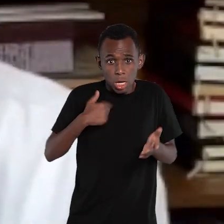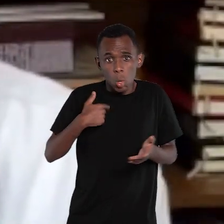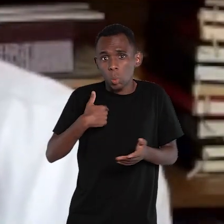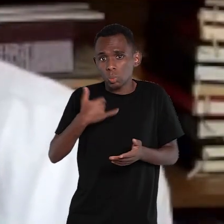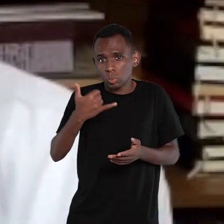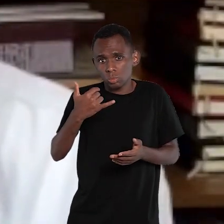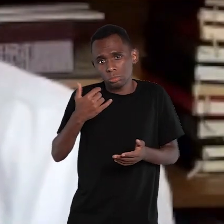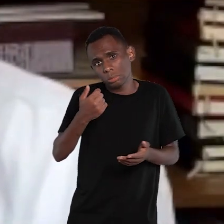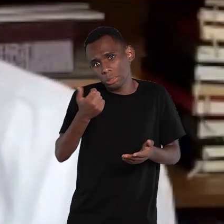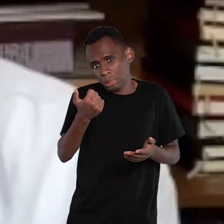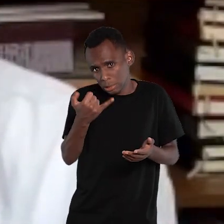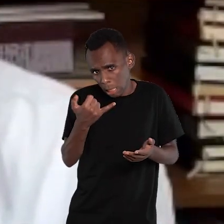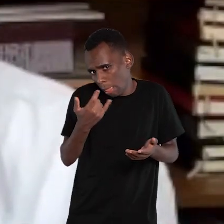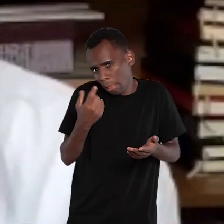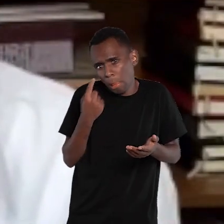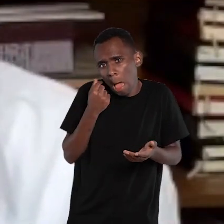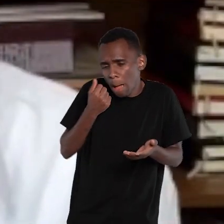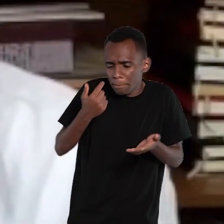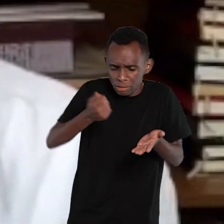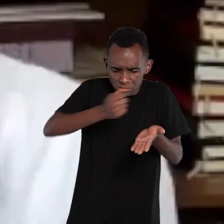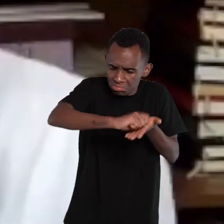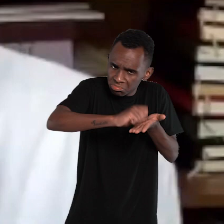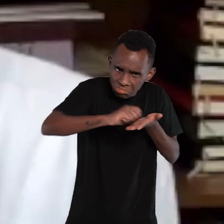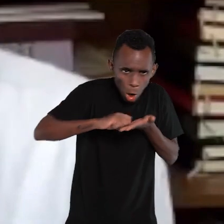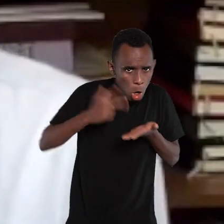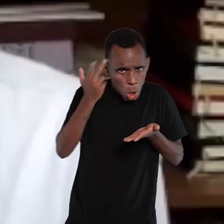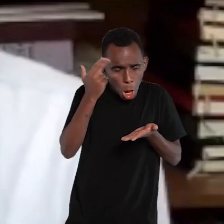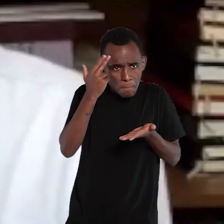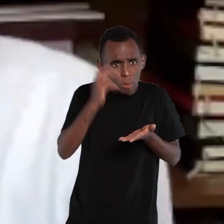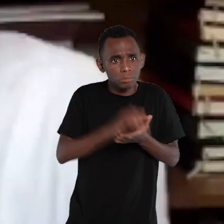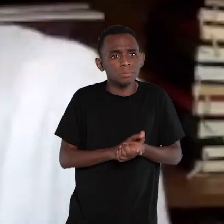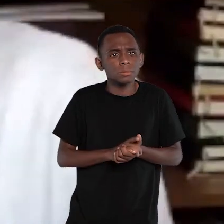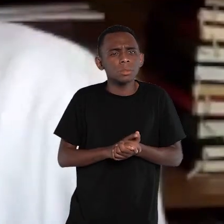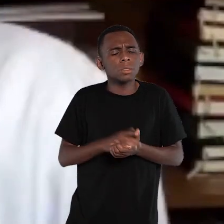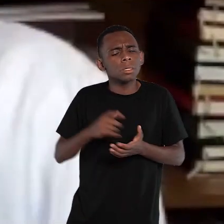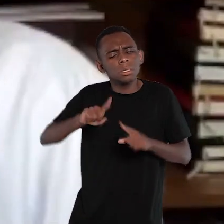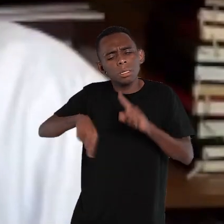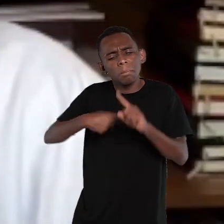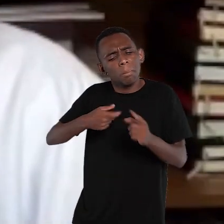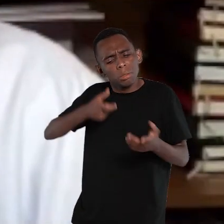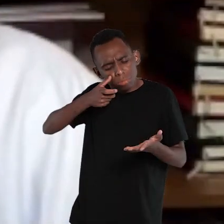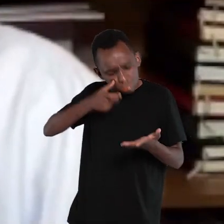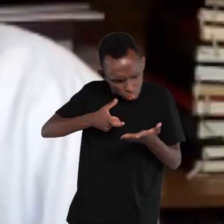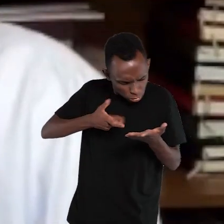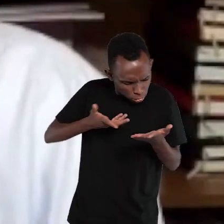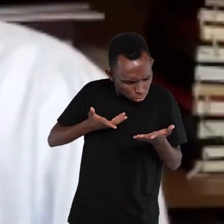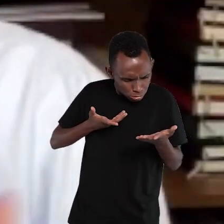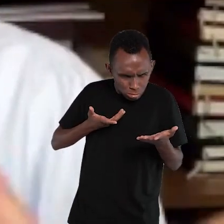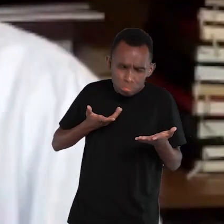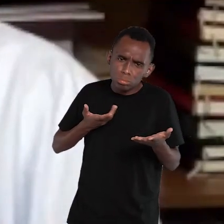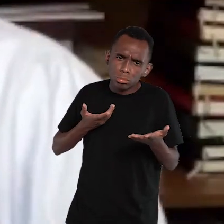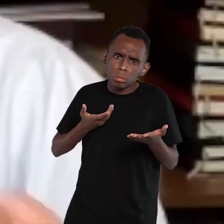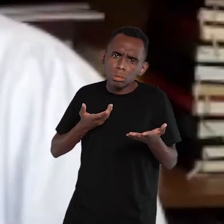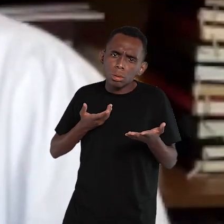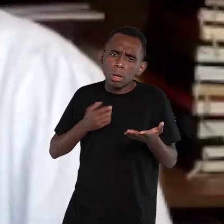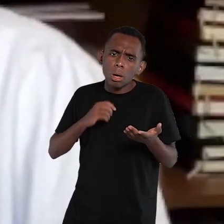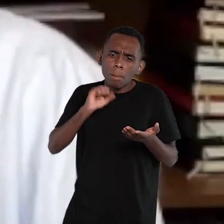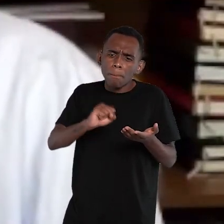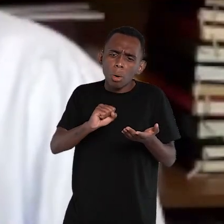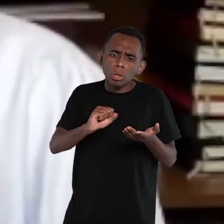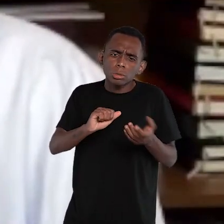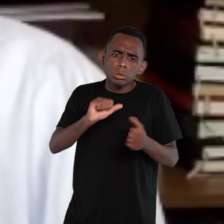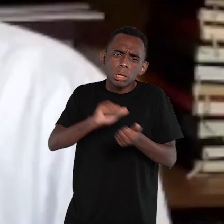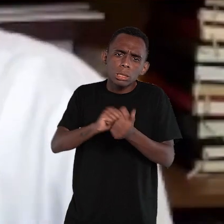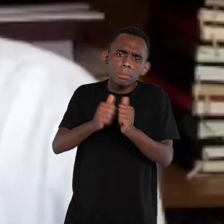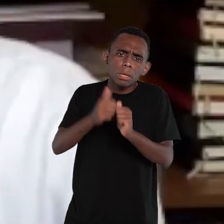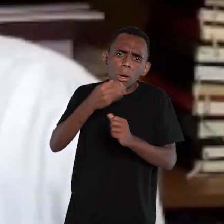primeiros esboços, é botar no papel. E aí eu fico curioso por saber o que tem atrás